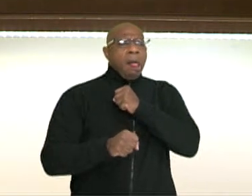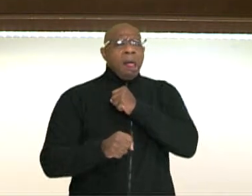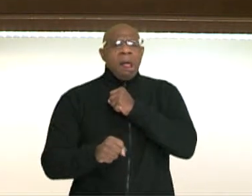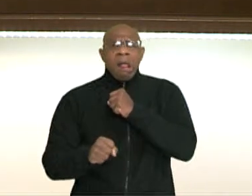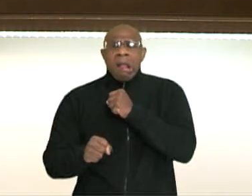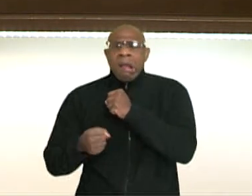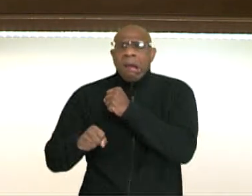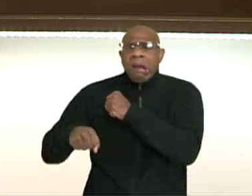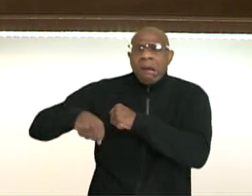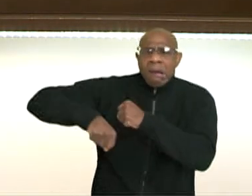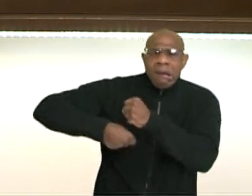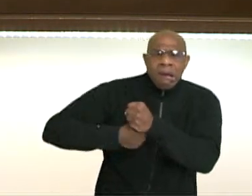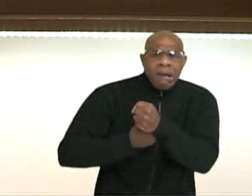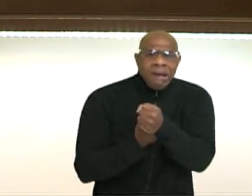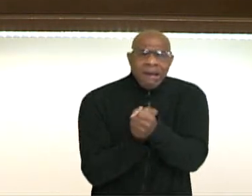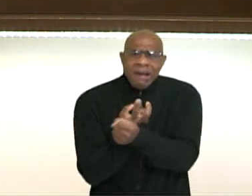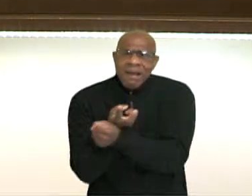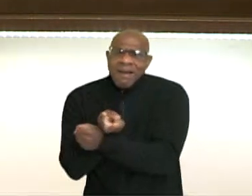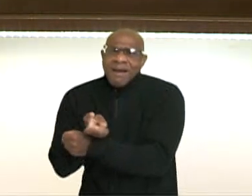serpente.